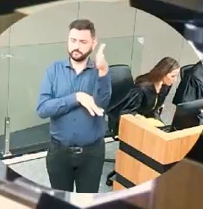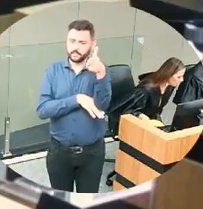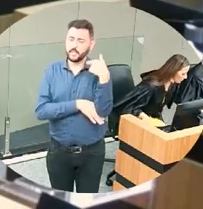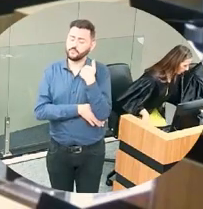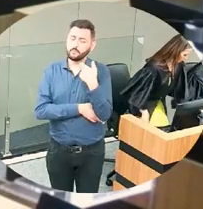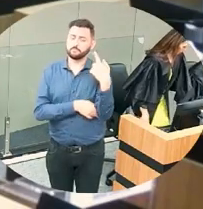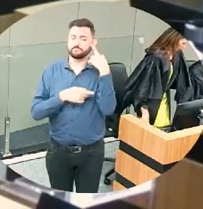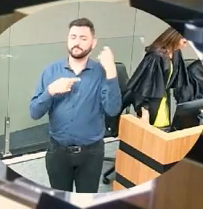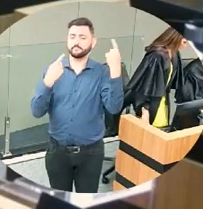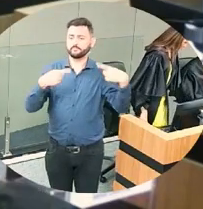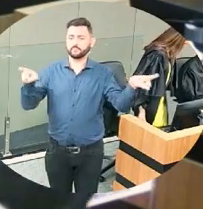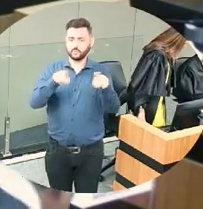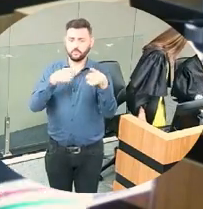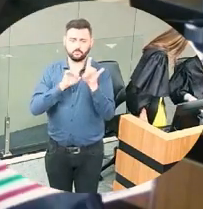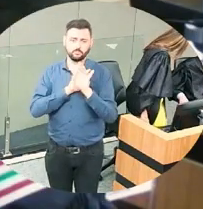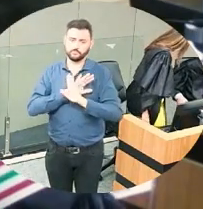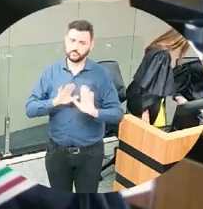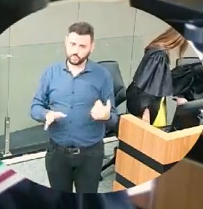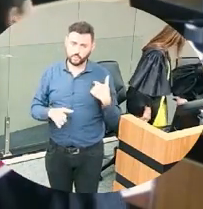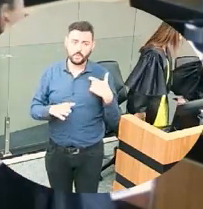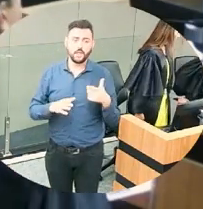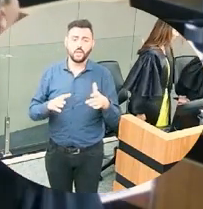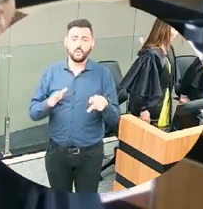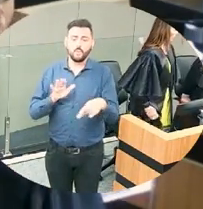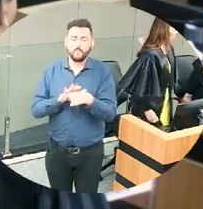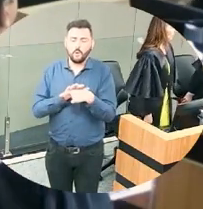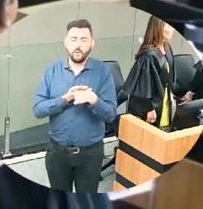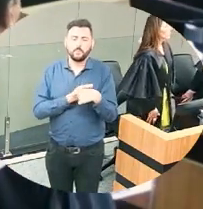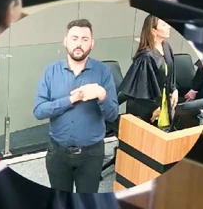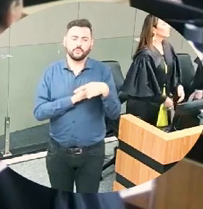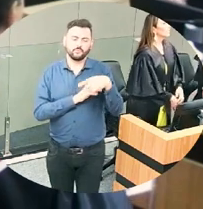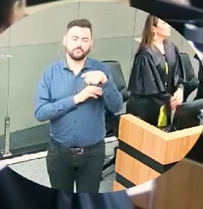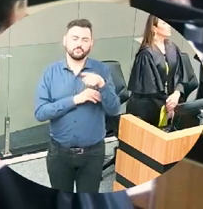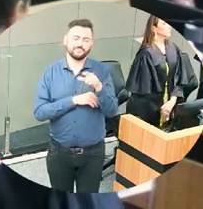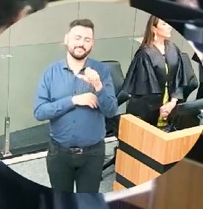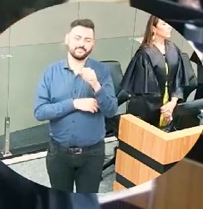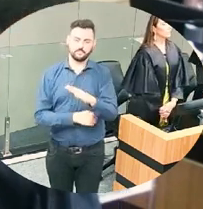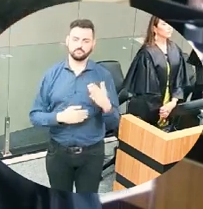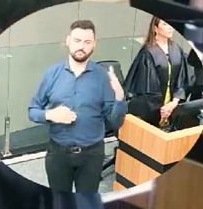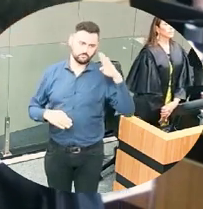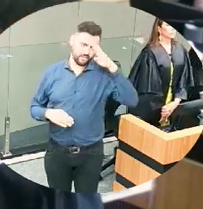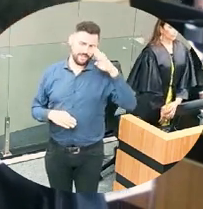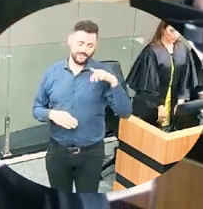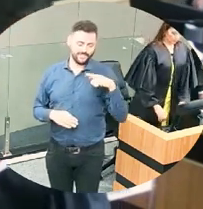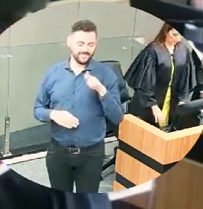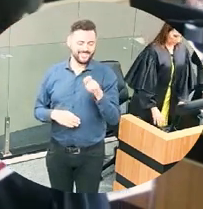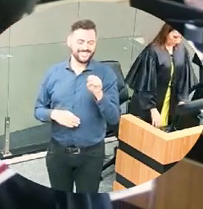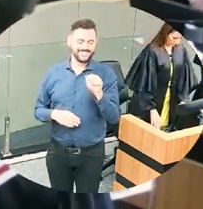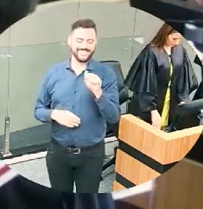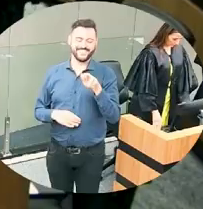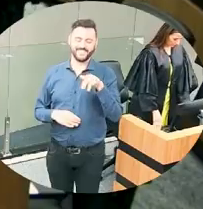Bombeiros Militar de Santa Catarina regida pelo Maestro primeiro Sargento Marcelo